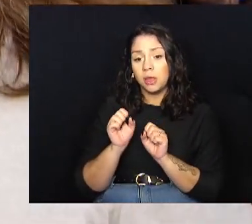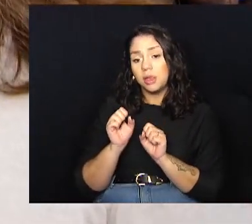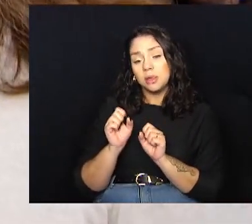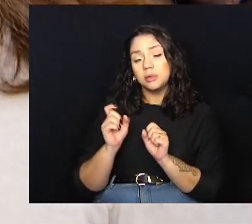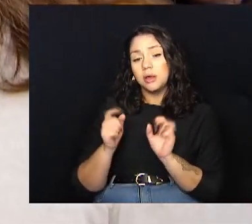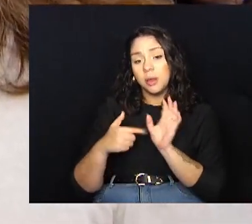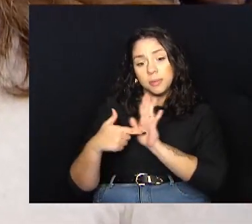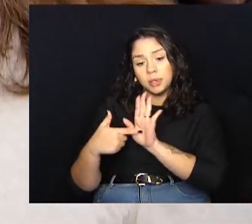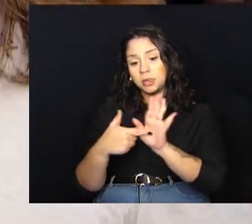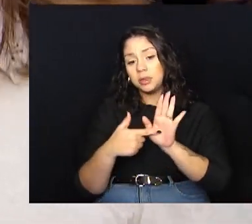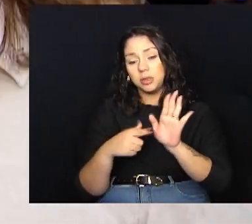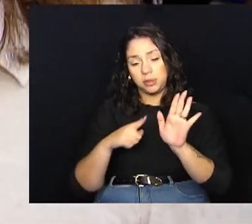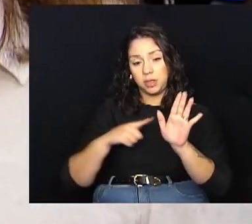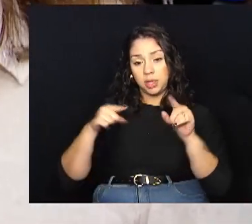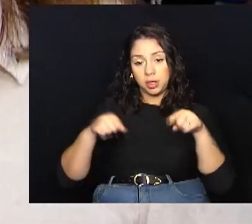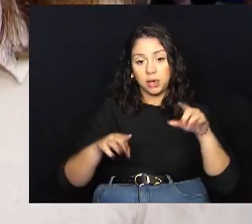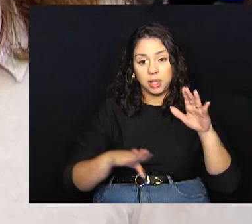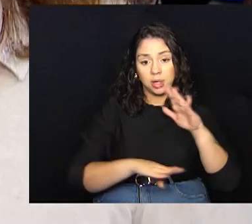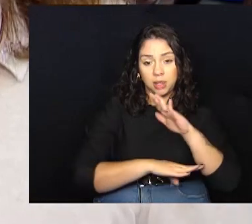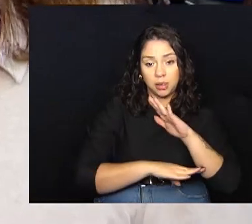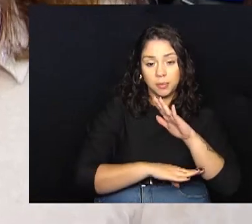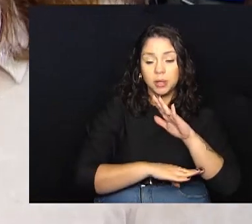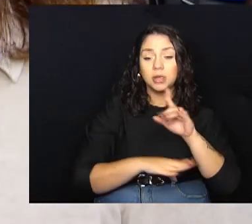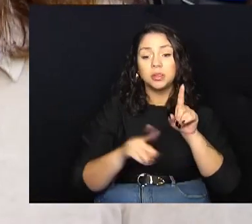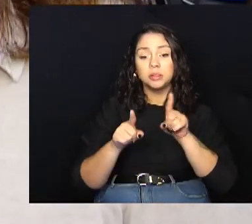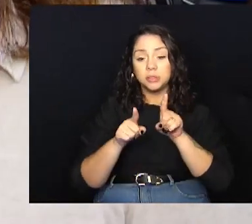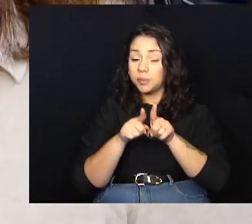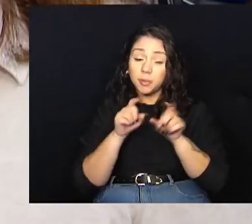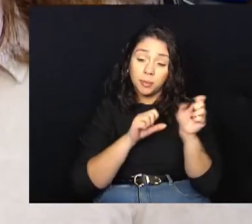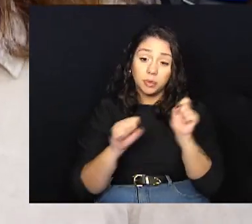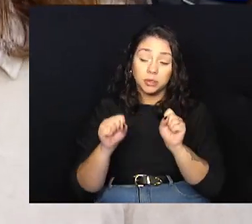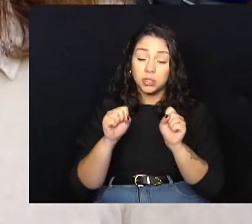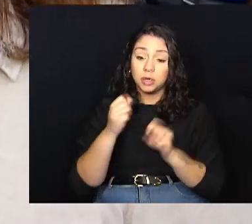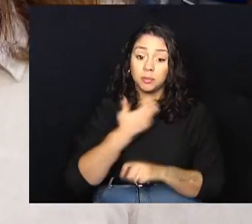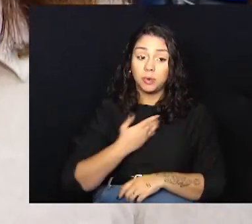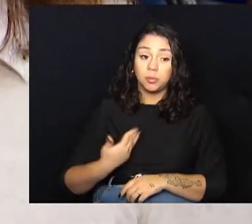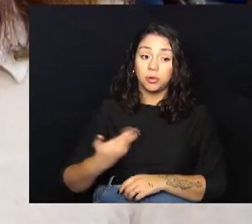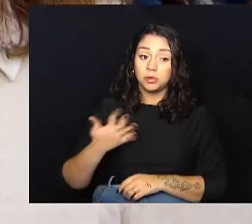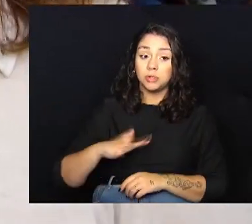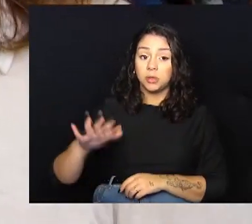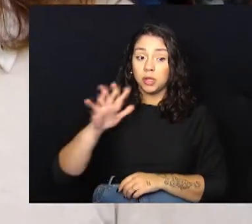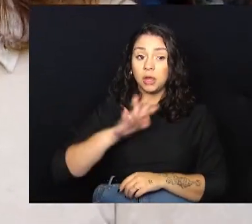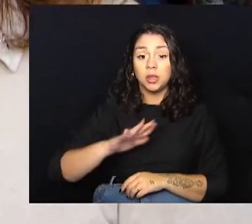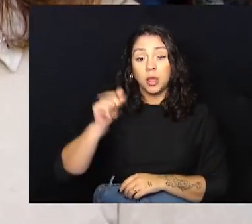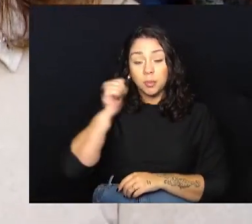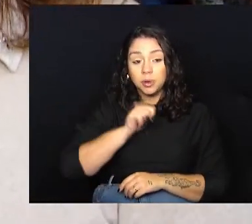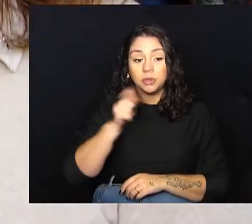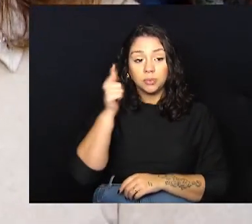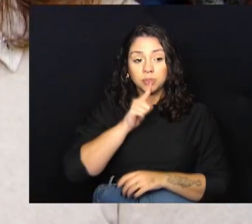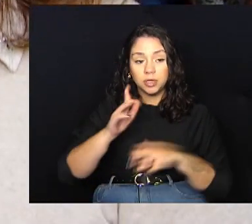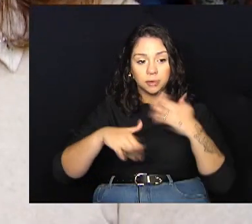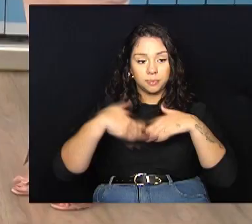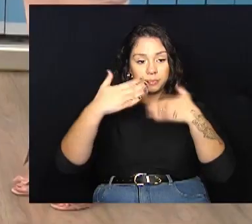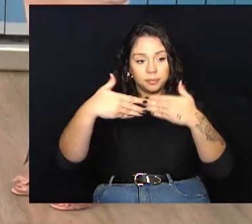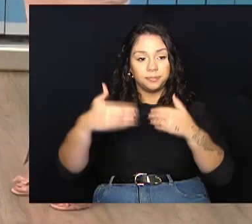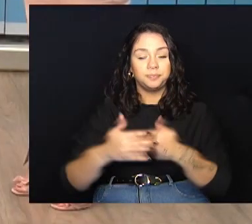apresentadas né na Câmara pelo poder público para que as mulheres consigam avançar